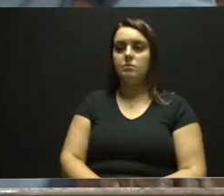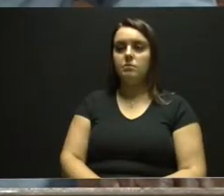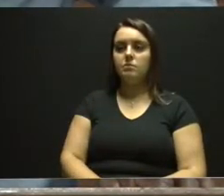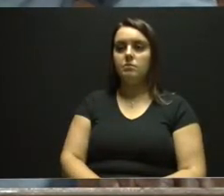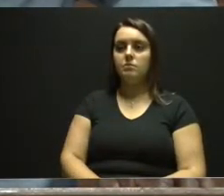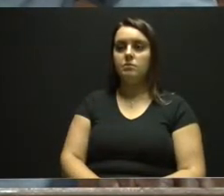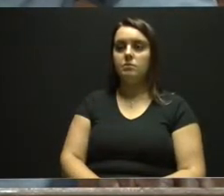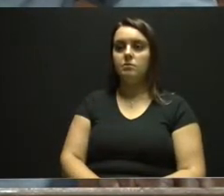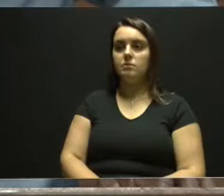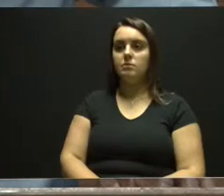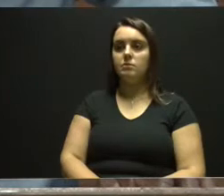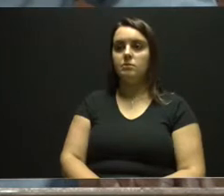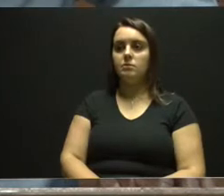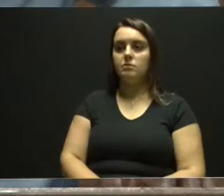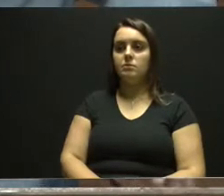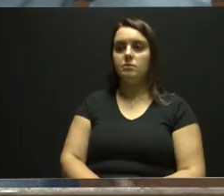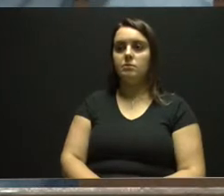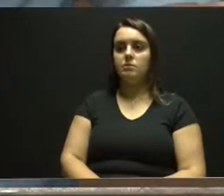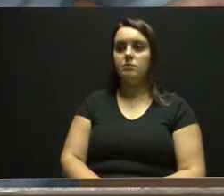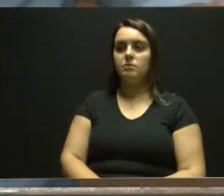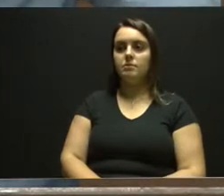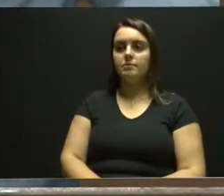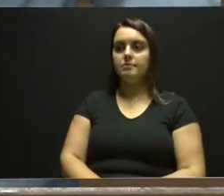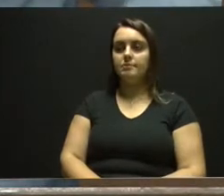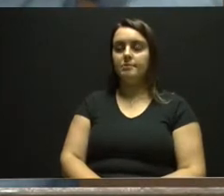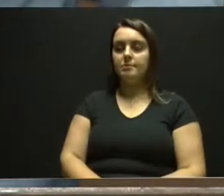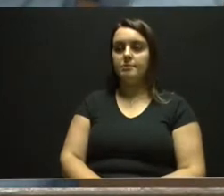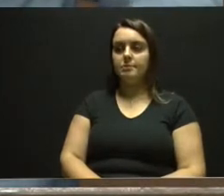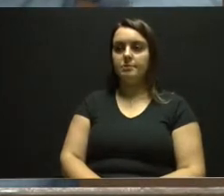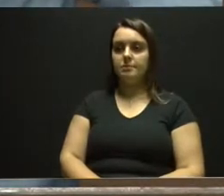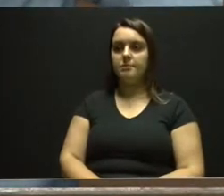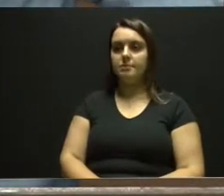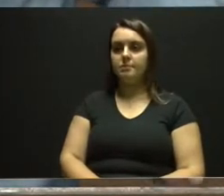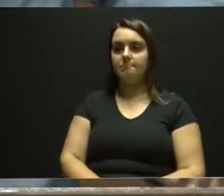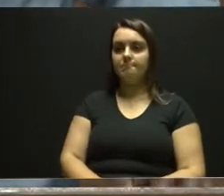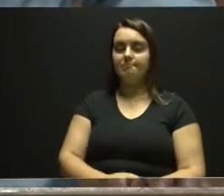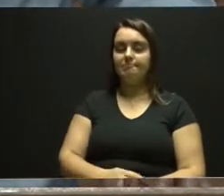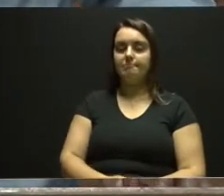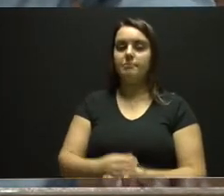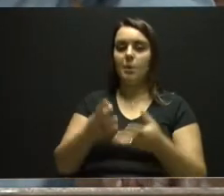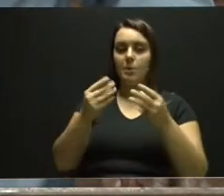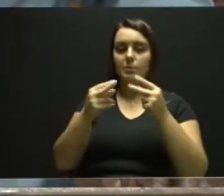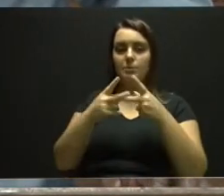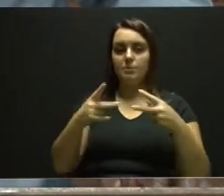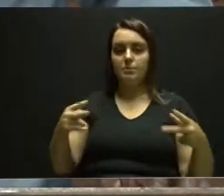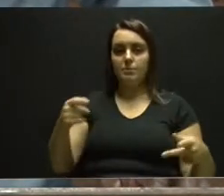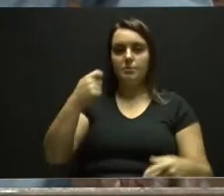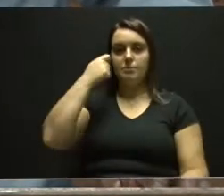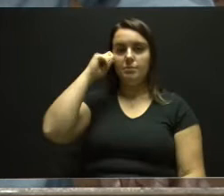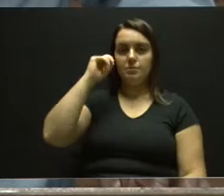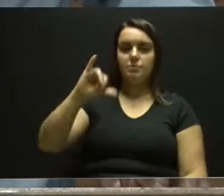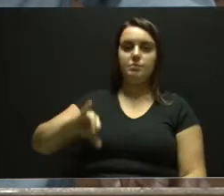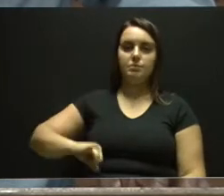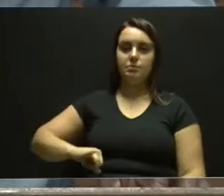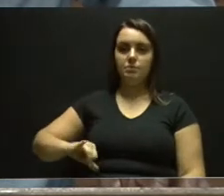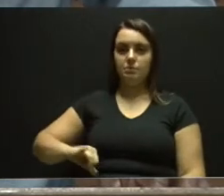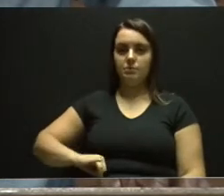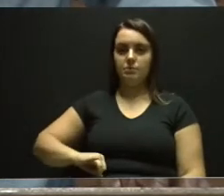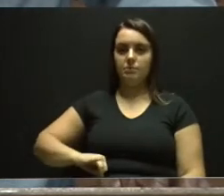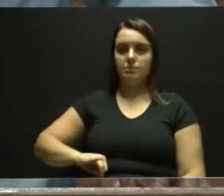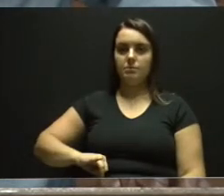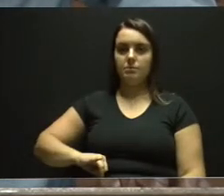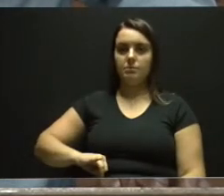eu como a maioria dos negros né sofrer sim